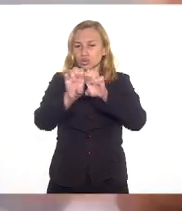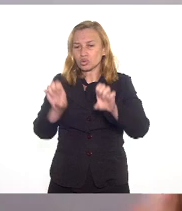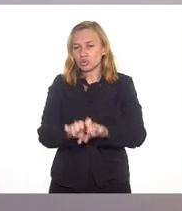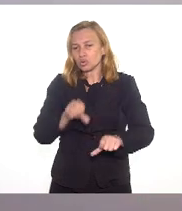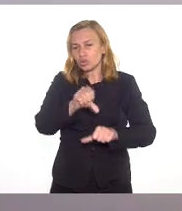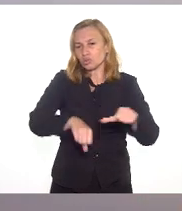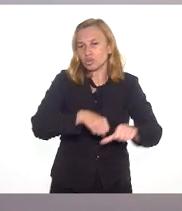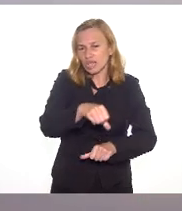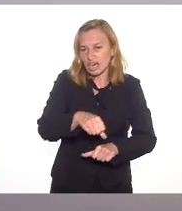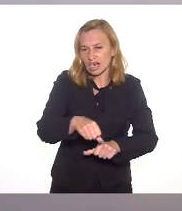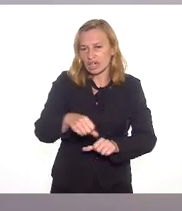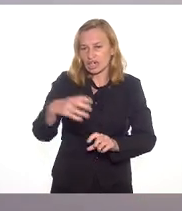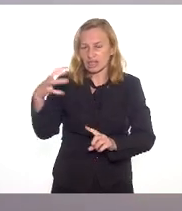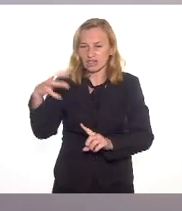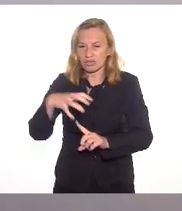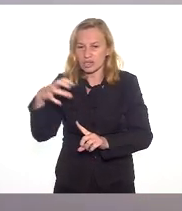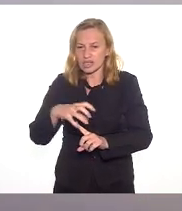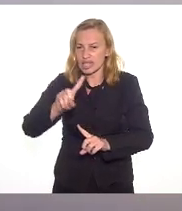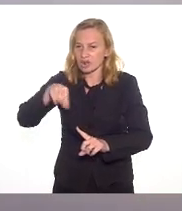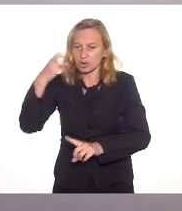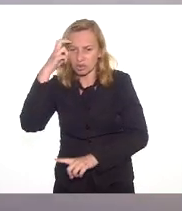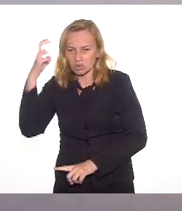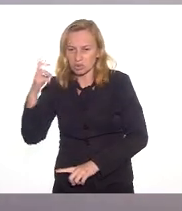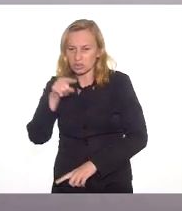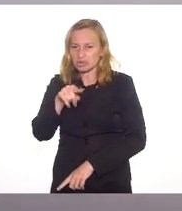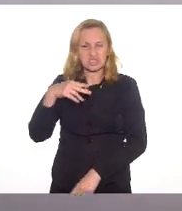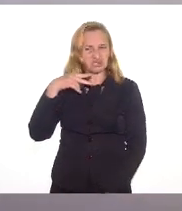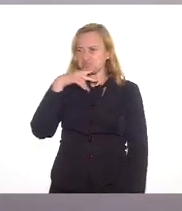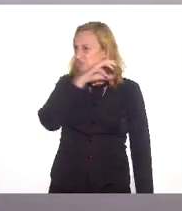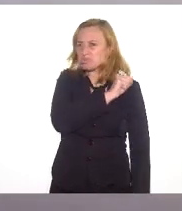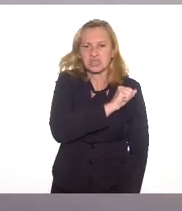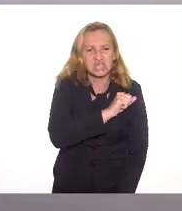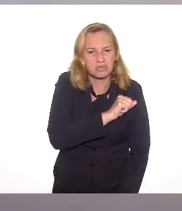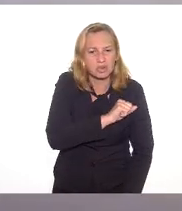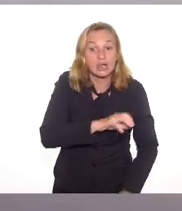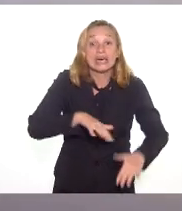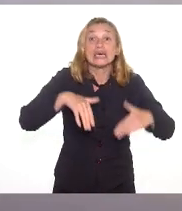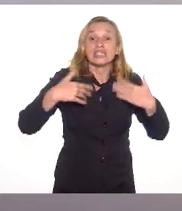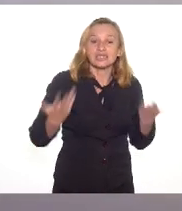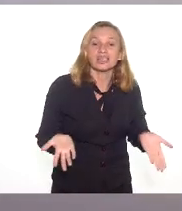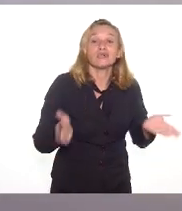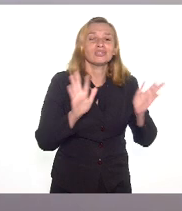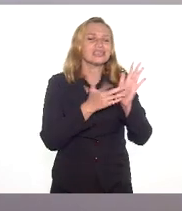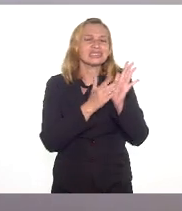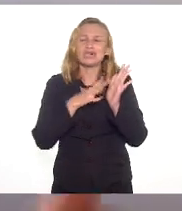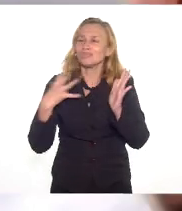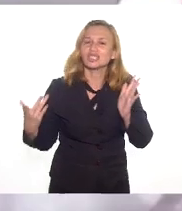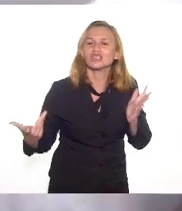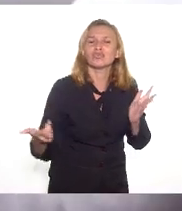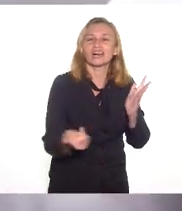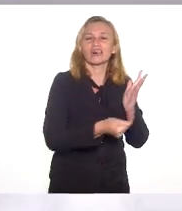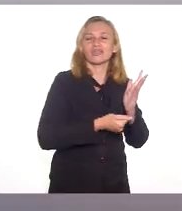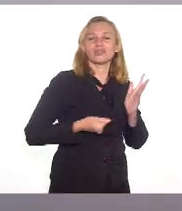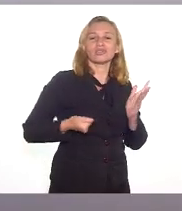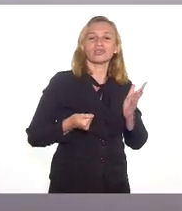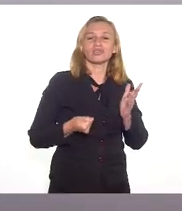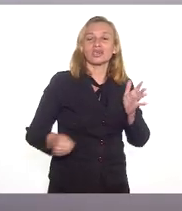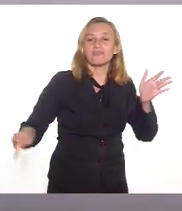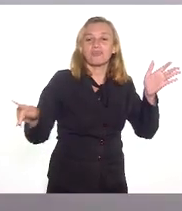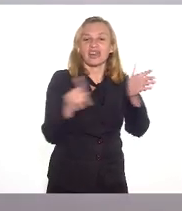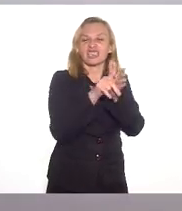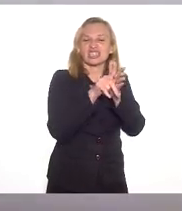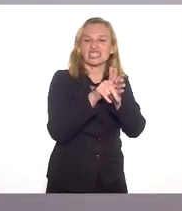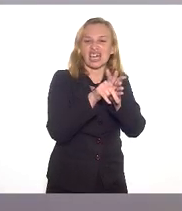te impuseram outra cultura e você nem percebeu. Então, são sambas maravilhosos que faz parte